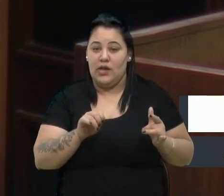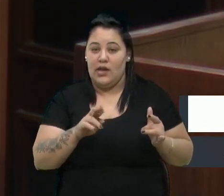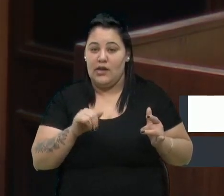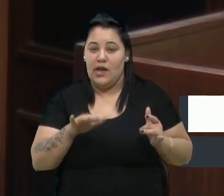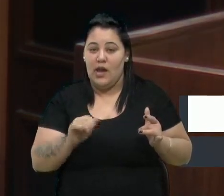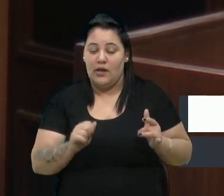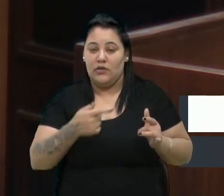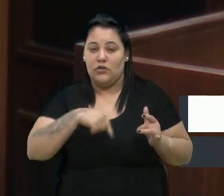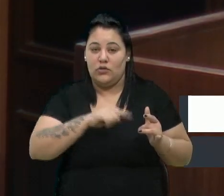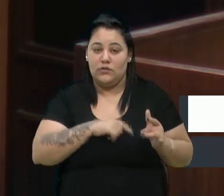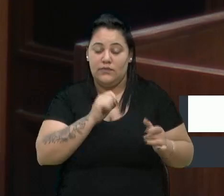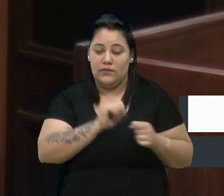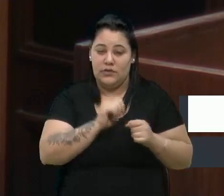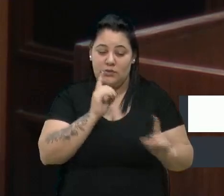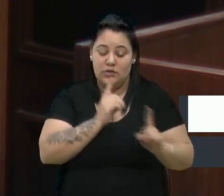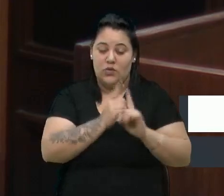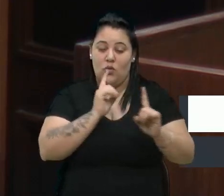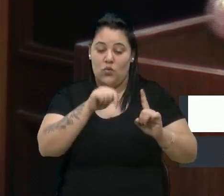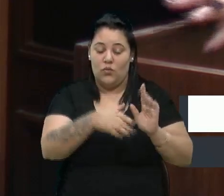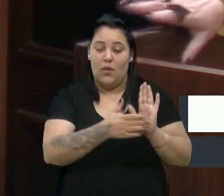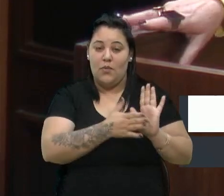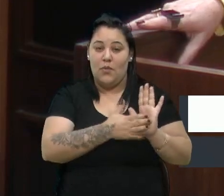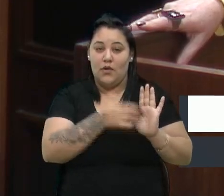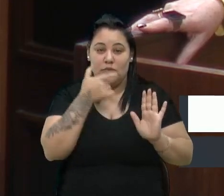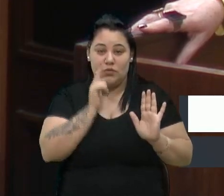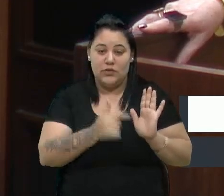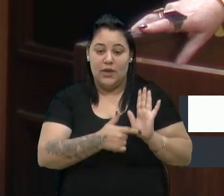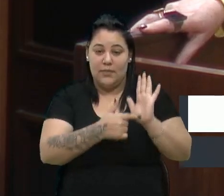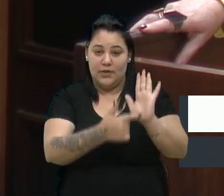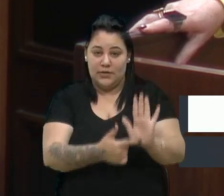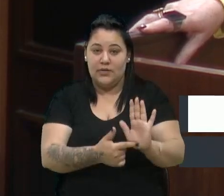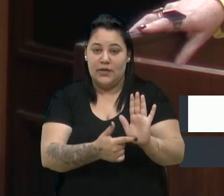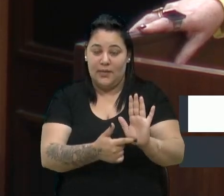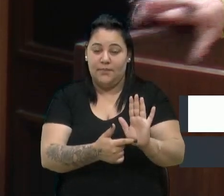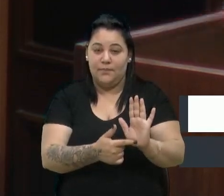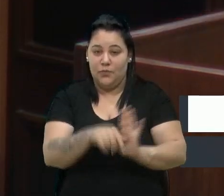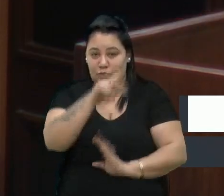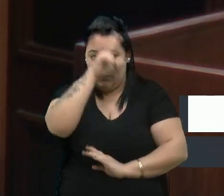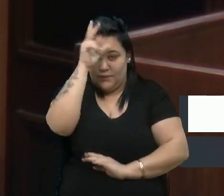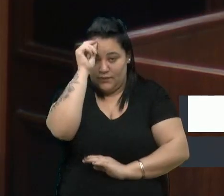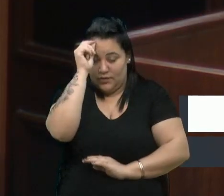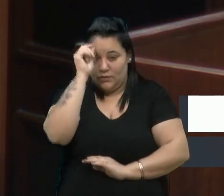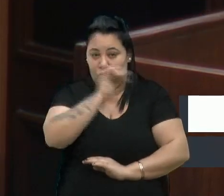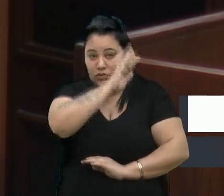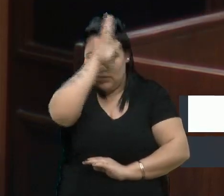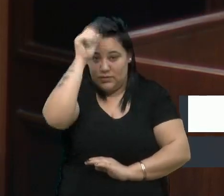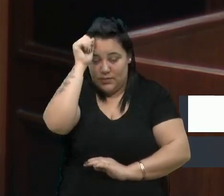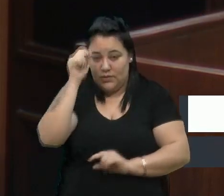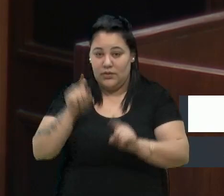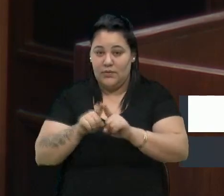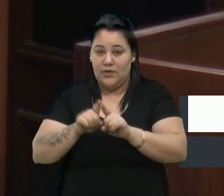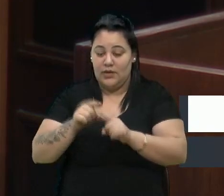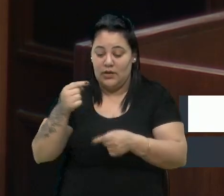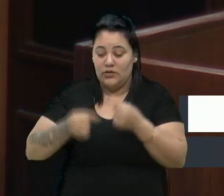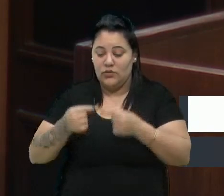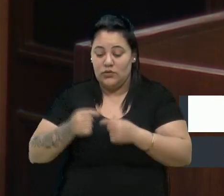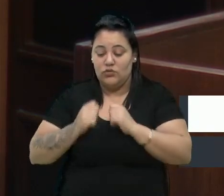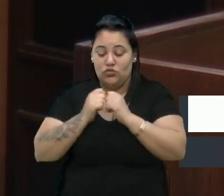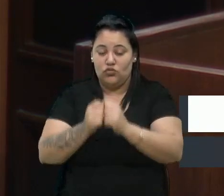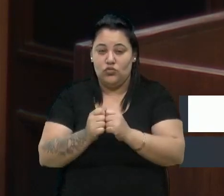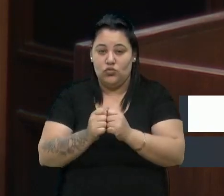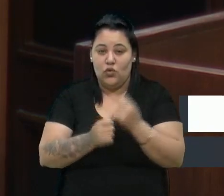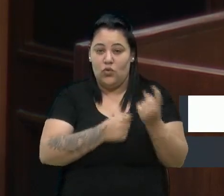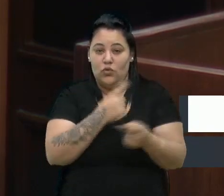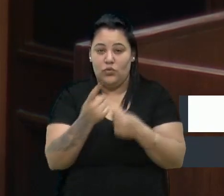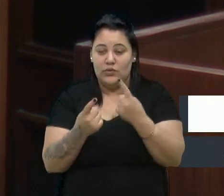encontro uma proposta para apresentar para o prefeito municipal, no debate com as secretarias,